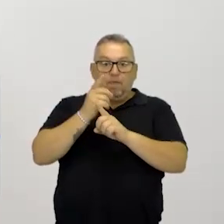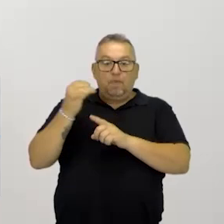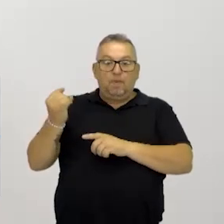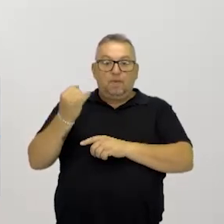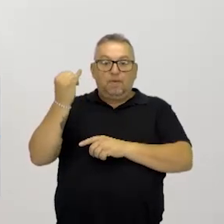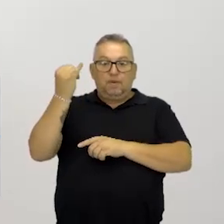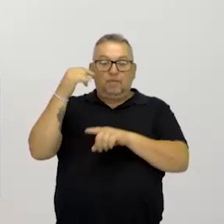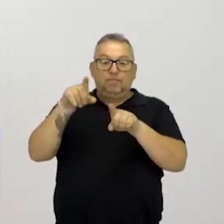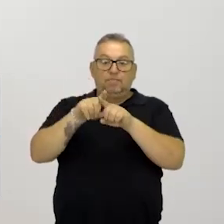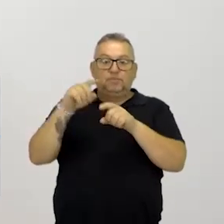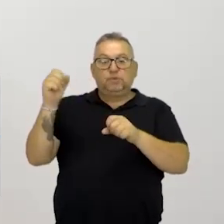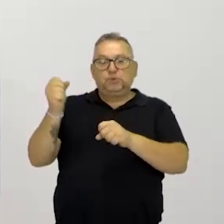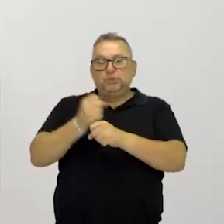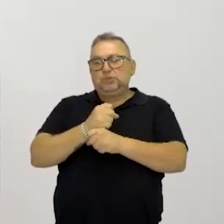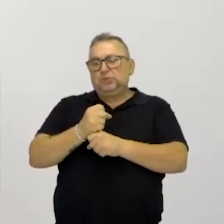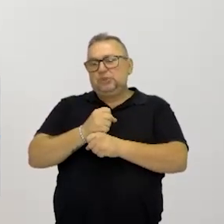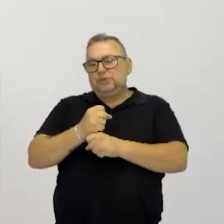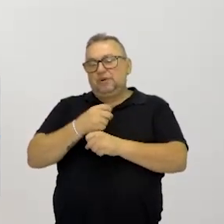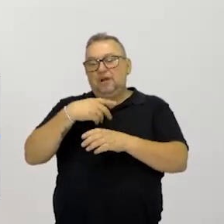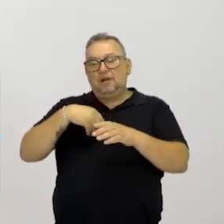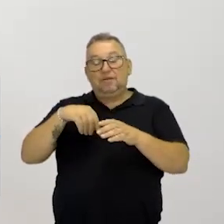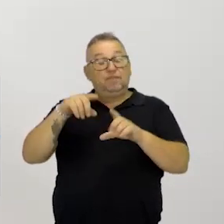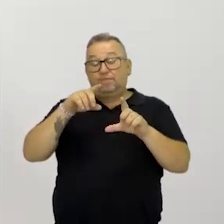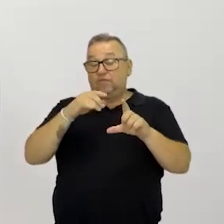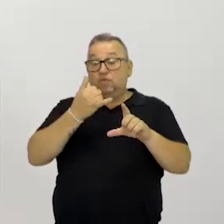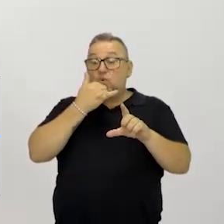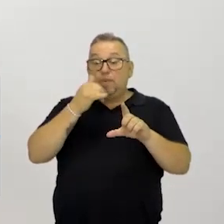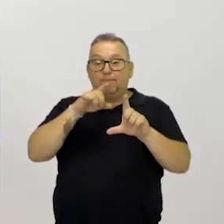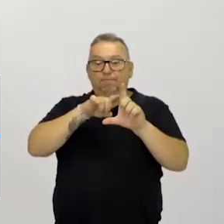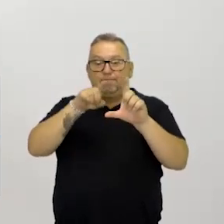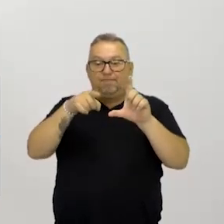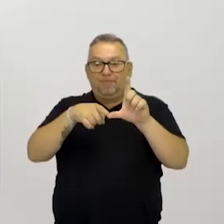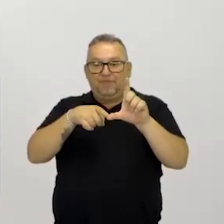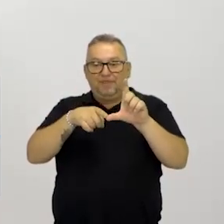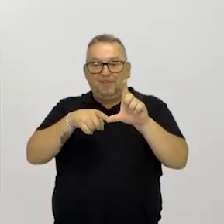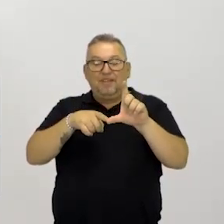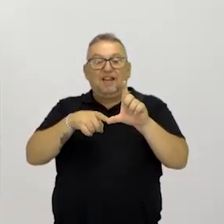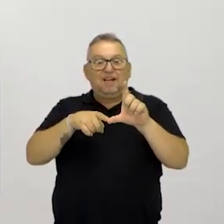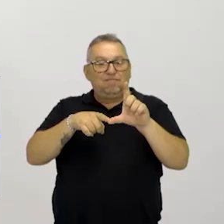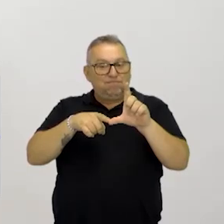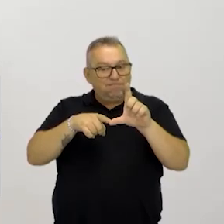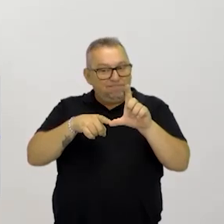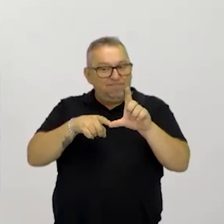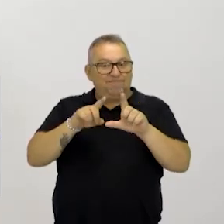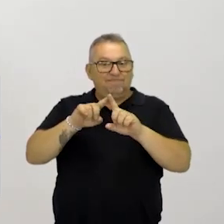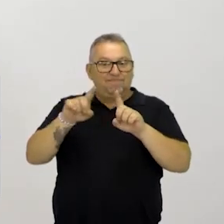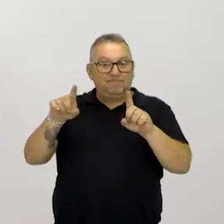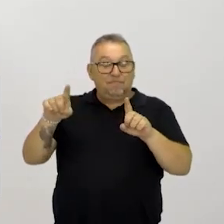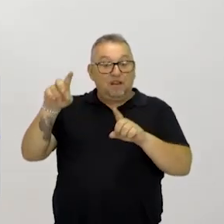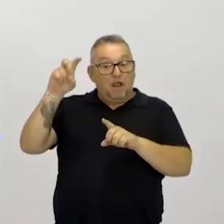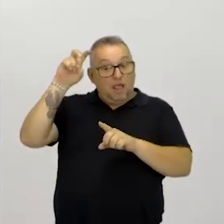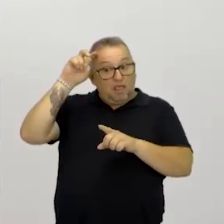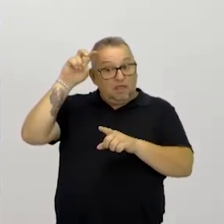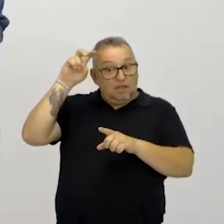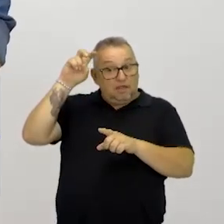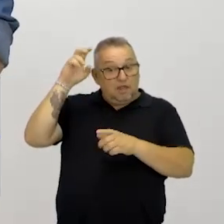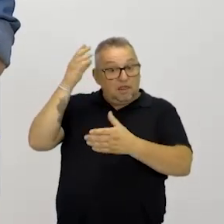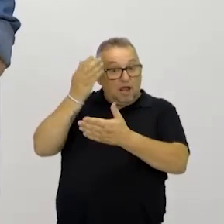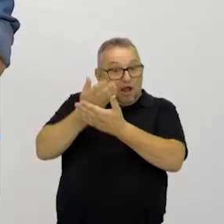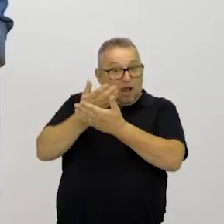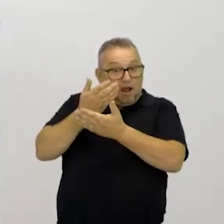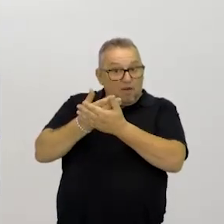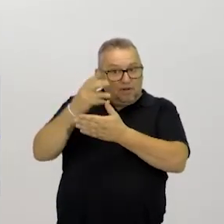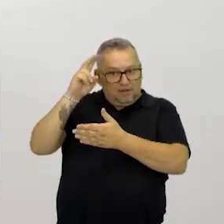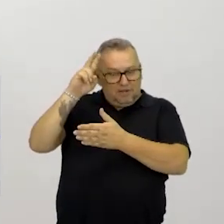né, de ângulos dentro dos quadriláteros. Inclusive, hoje a gente vai ter umas brincadeirinhas assim também. Só que na quinta aula, a respeito de igualdade